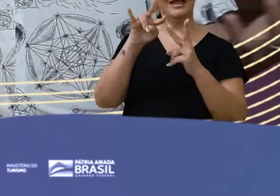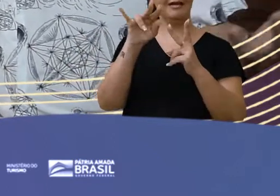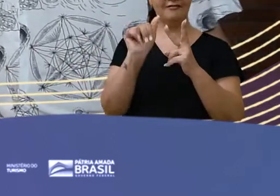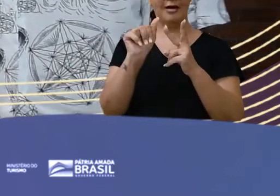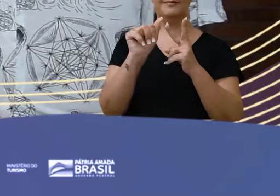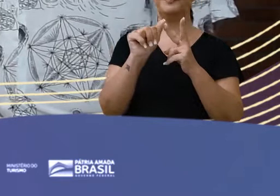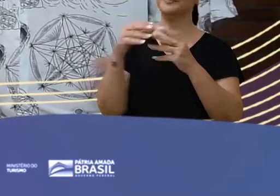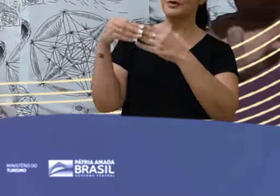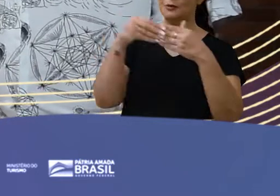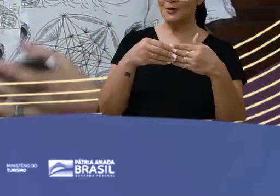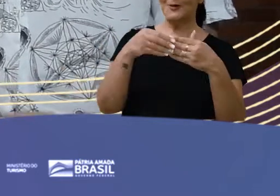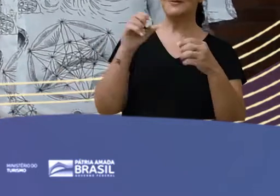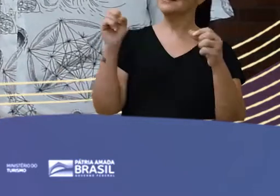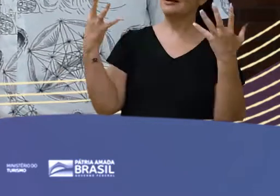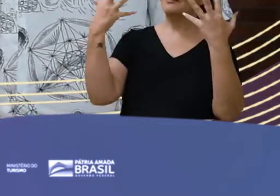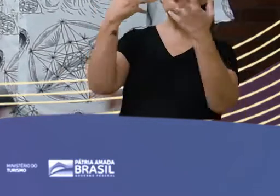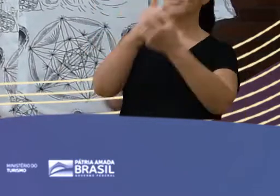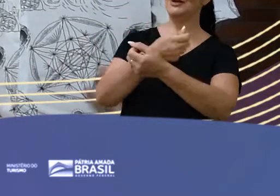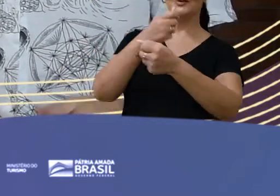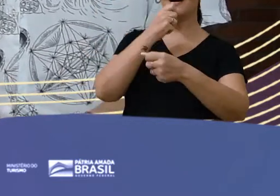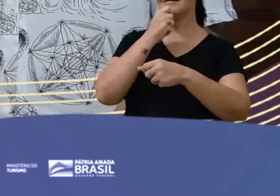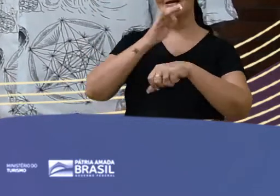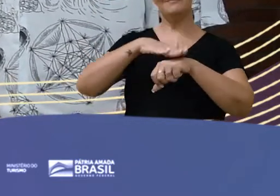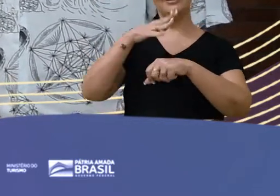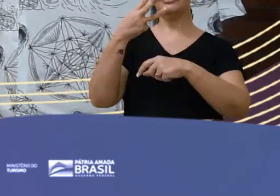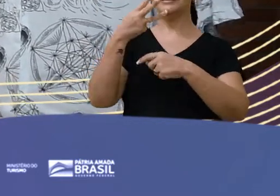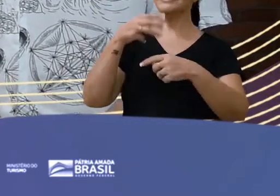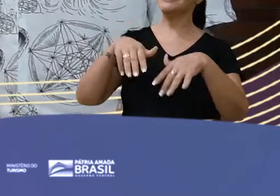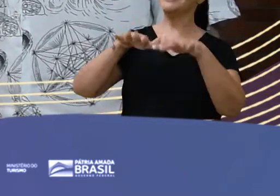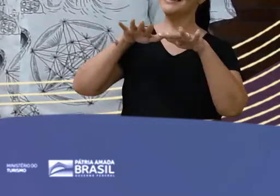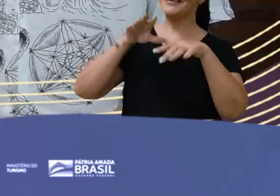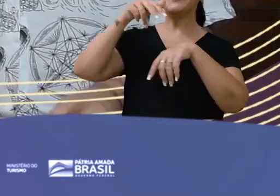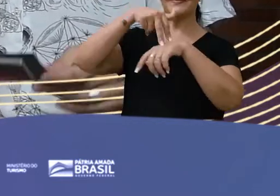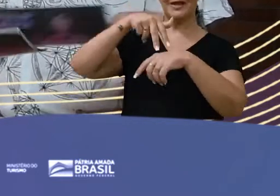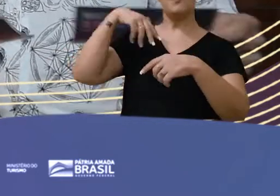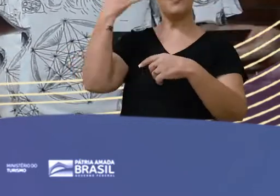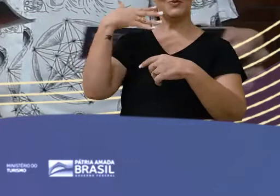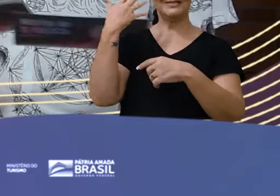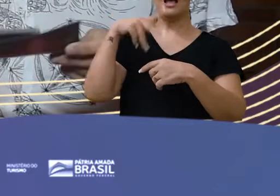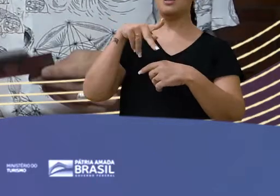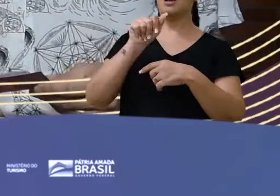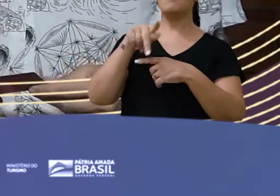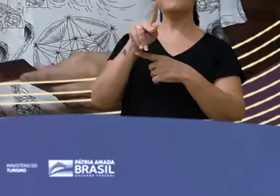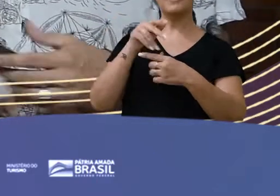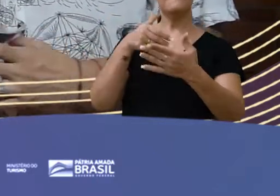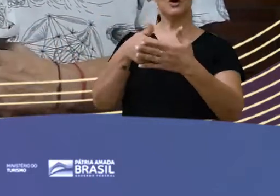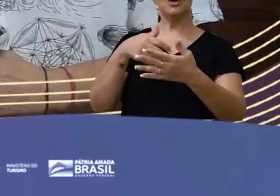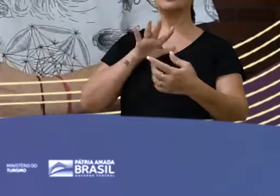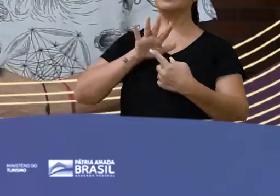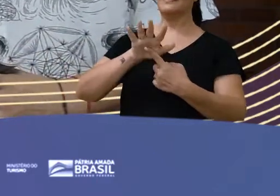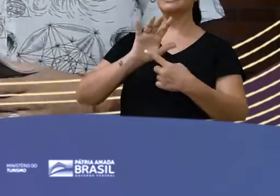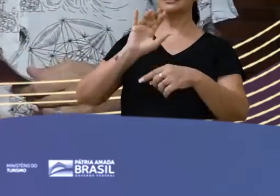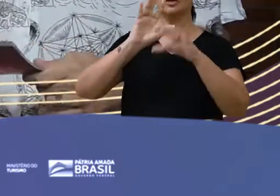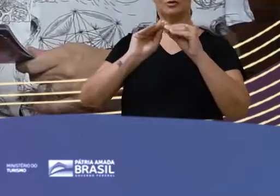Pablo e Riva nos trouxe, nos abrilhantou ainda mais o palco da terceira Mostra Amp de Música. Vamos para a